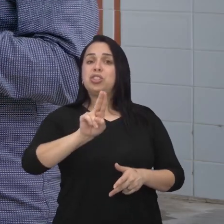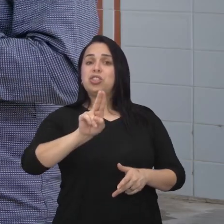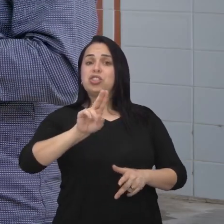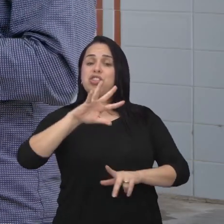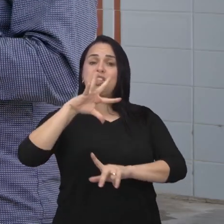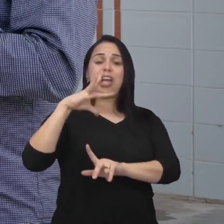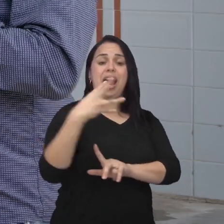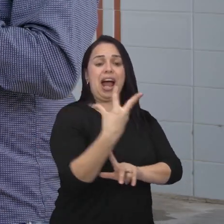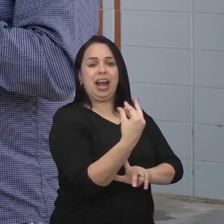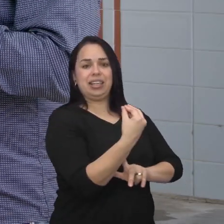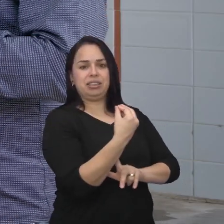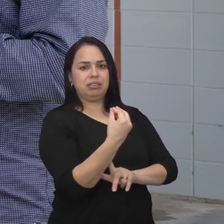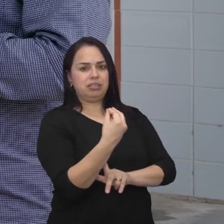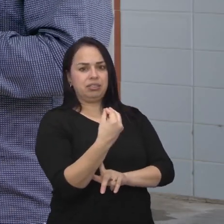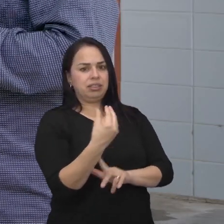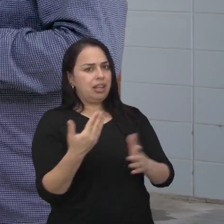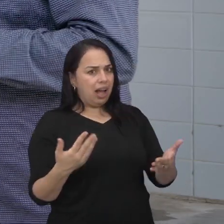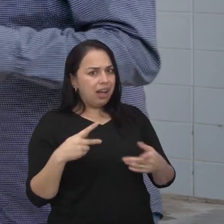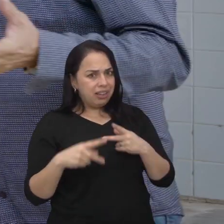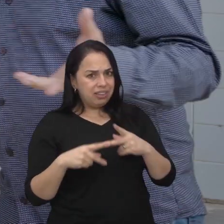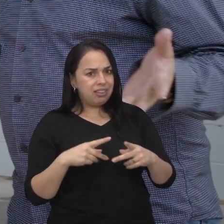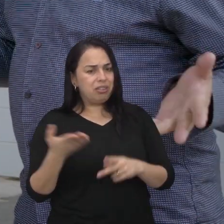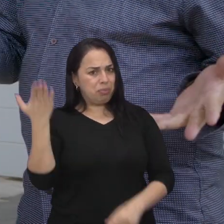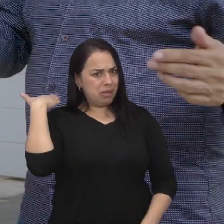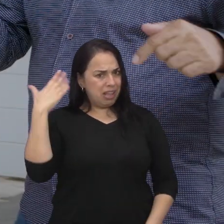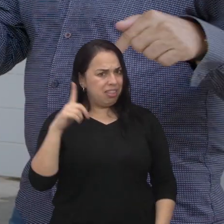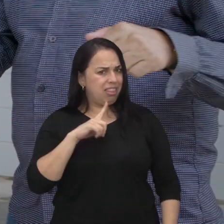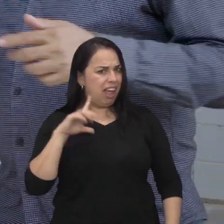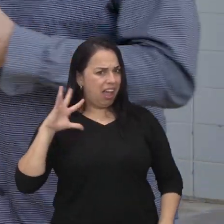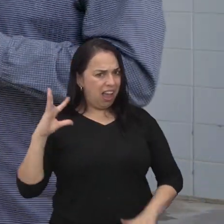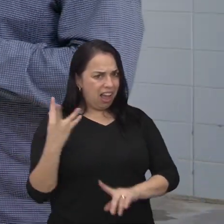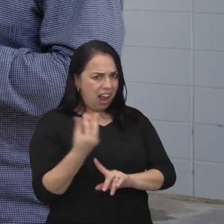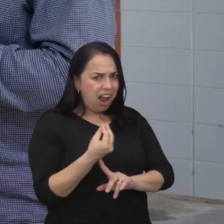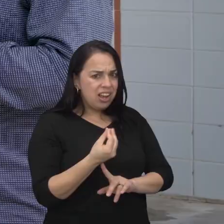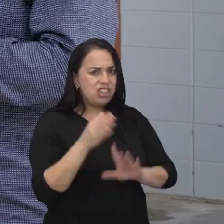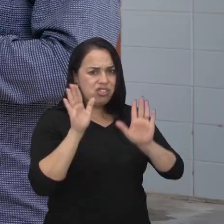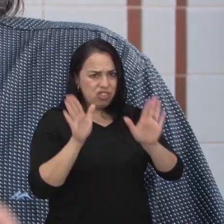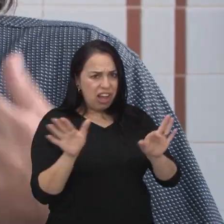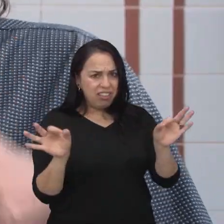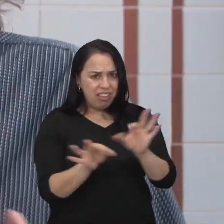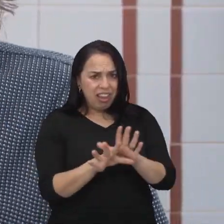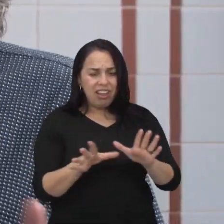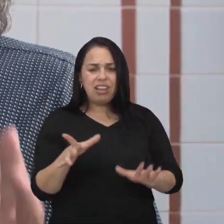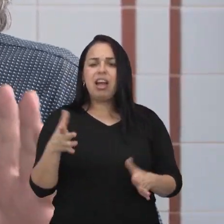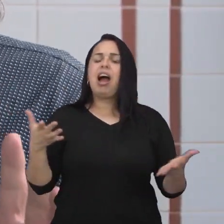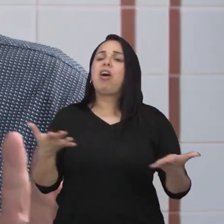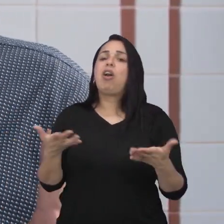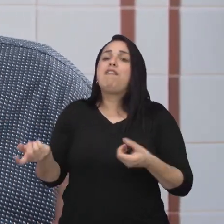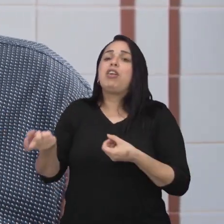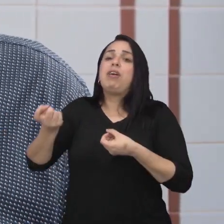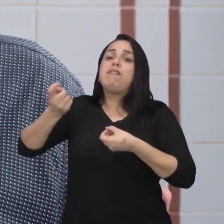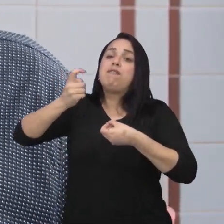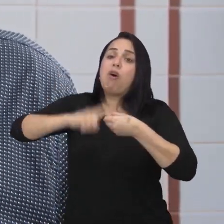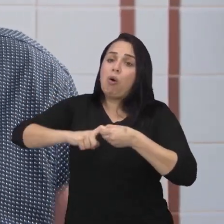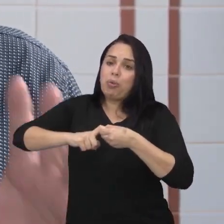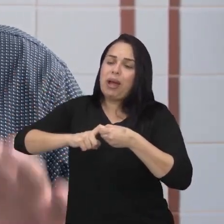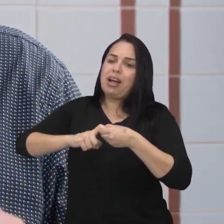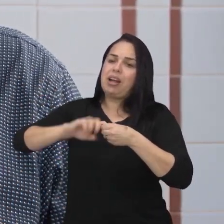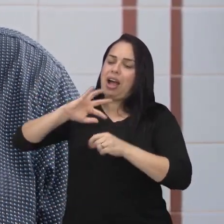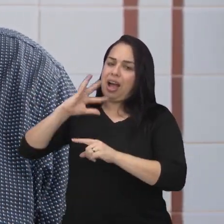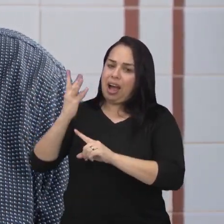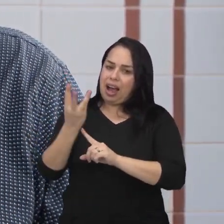faculdade de arte. Voltou o tempo, porque São José já teve uma já faculdade teve de a Belas Artes, né? Então falta retomarmos a Belas